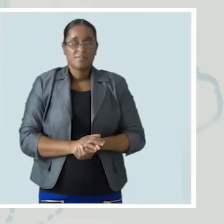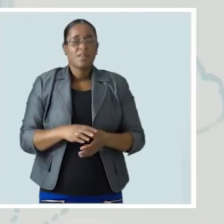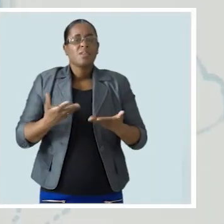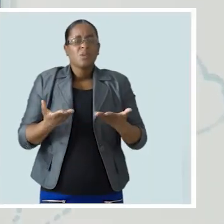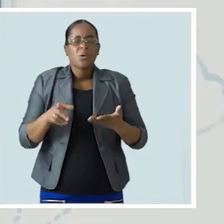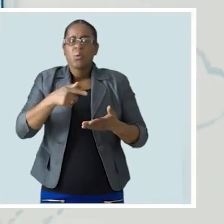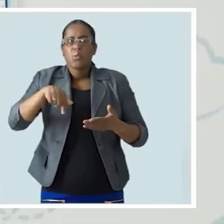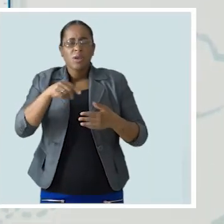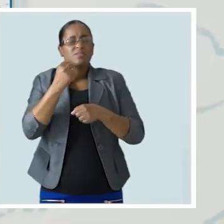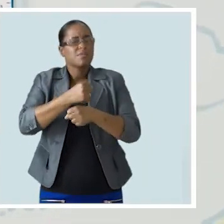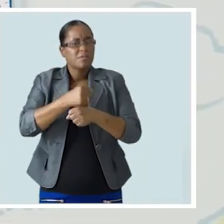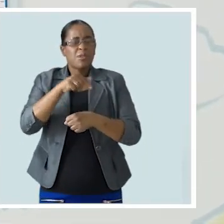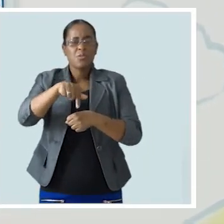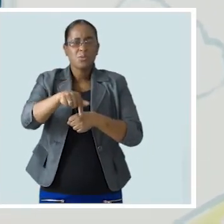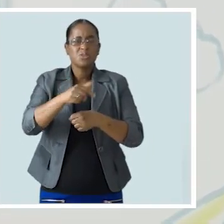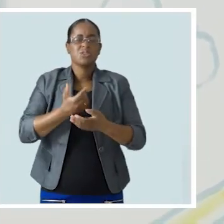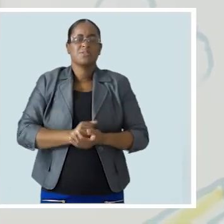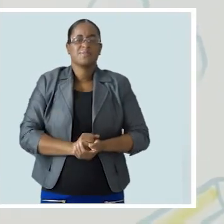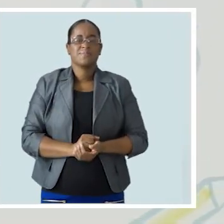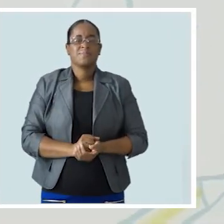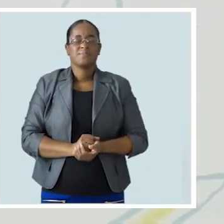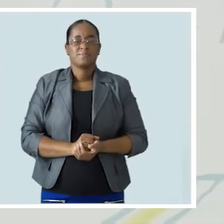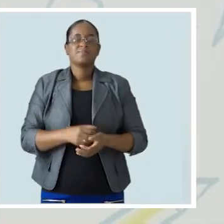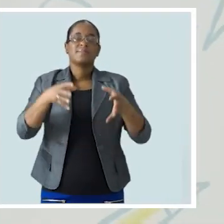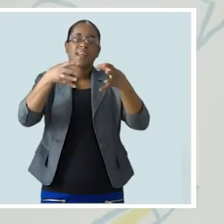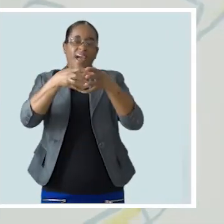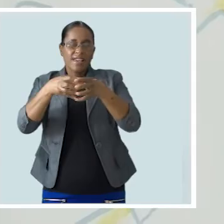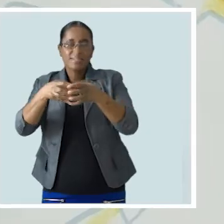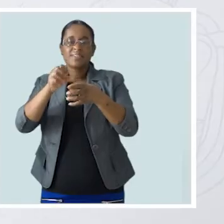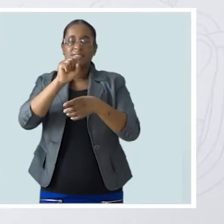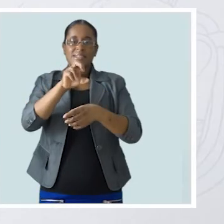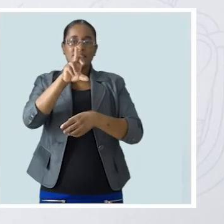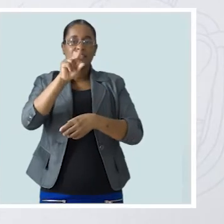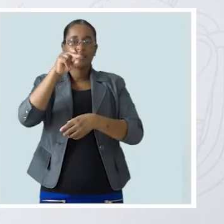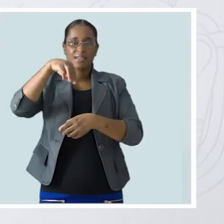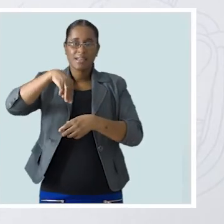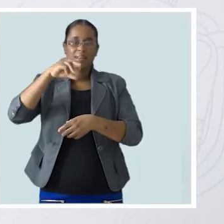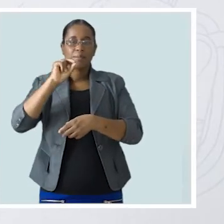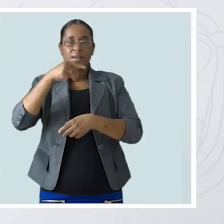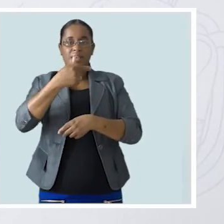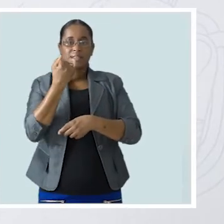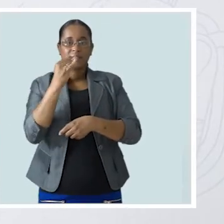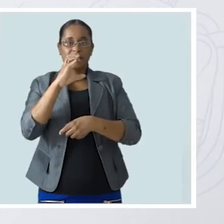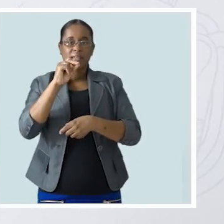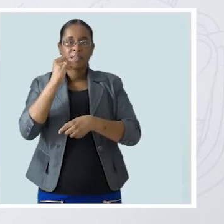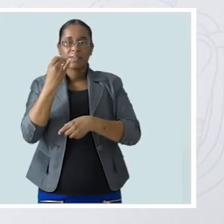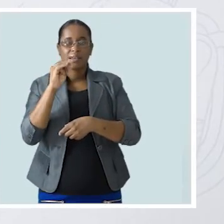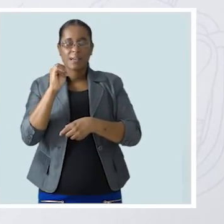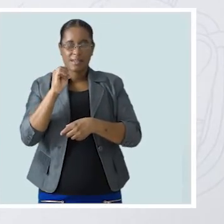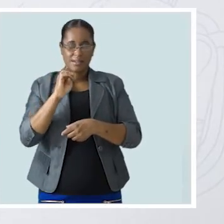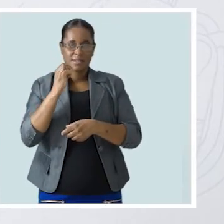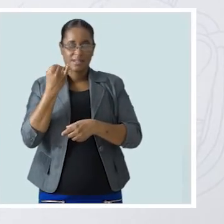Então, o que é que nós vimos hoje? Classes gramaticais, vimos que em